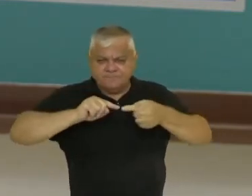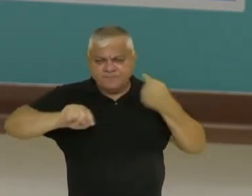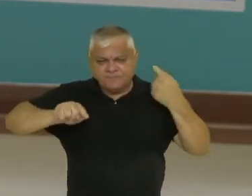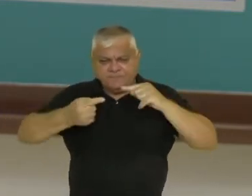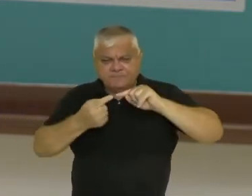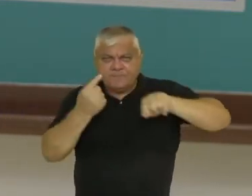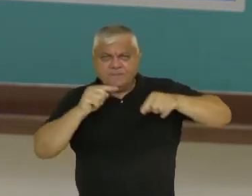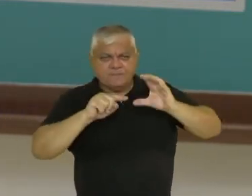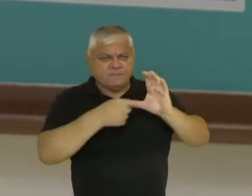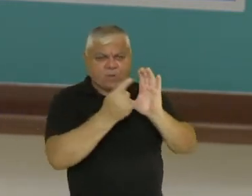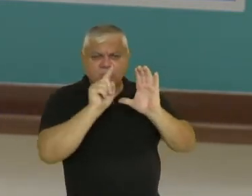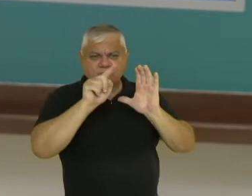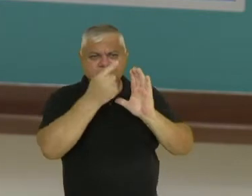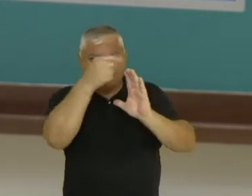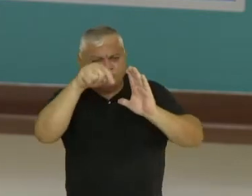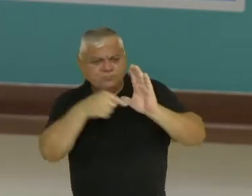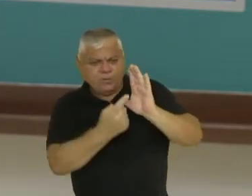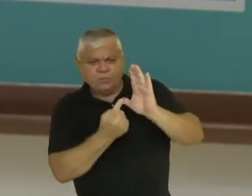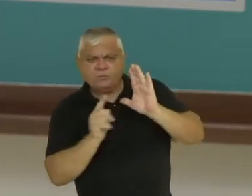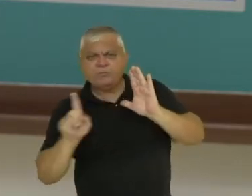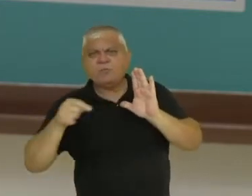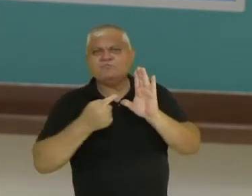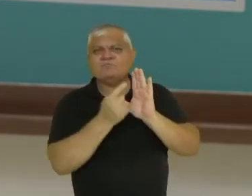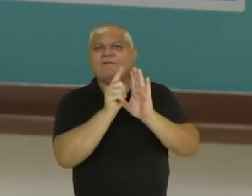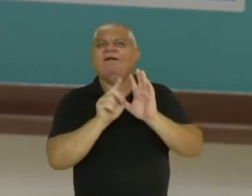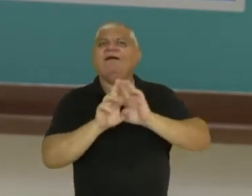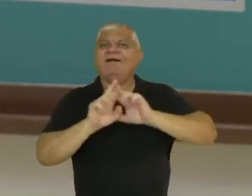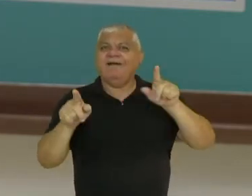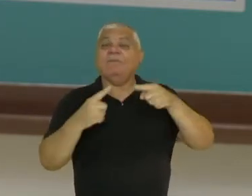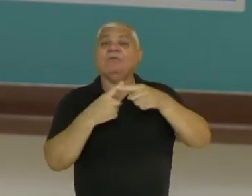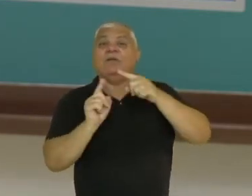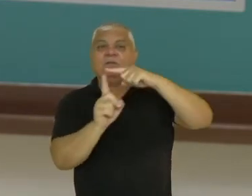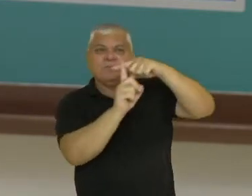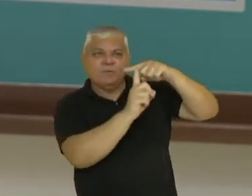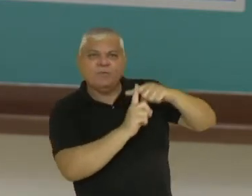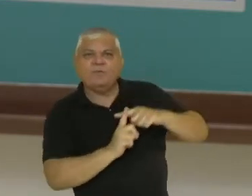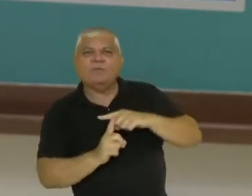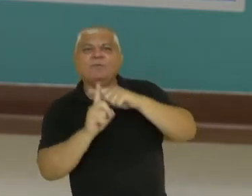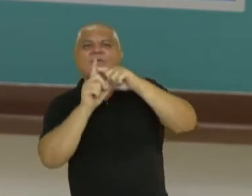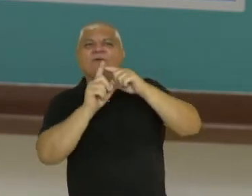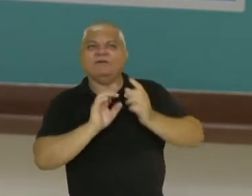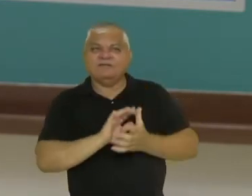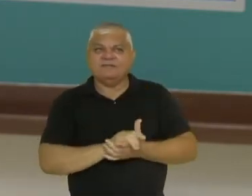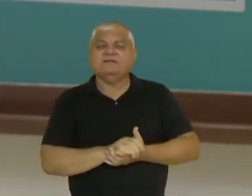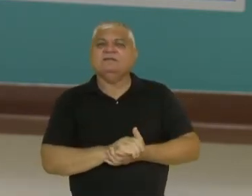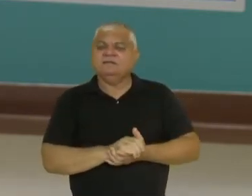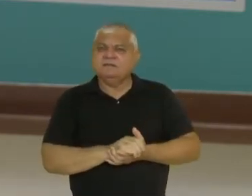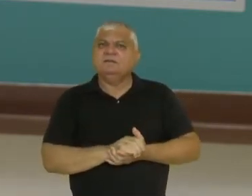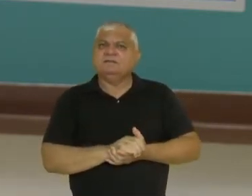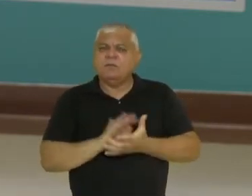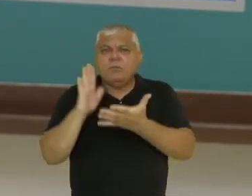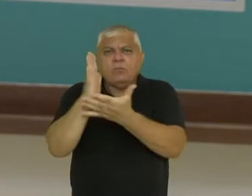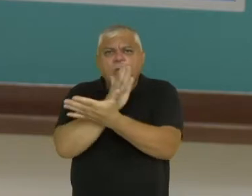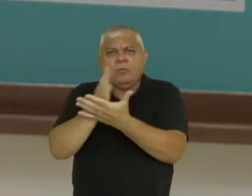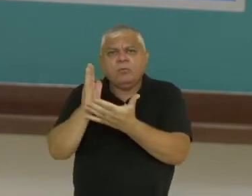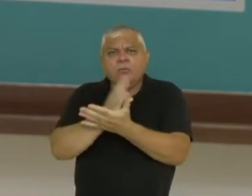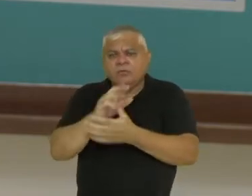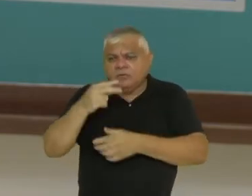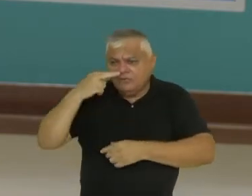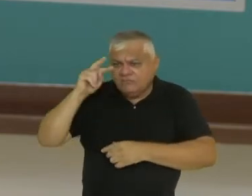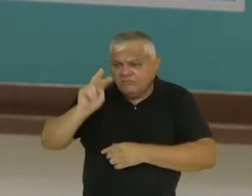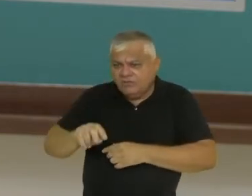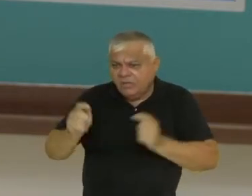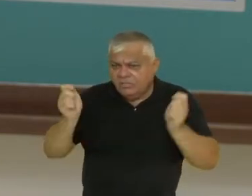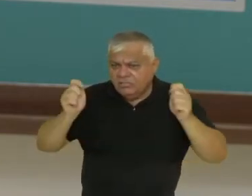voltando, né? Fazendo outras trajetórias e marcando o detector de outras formas. E alguma parte aí passava,